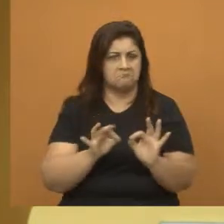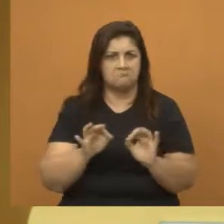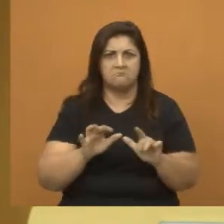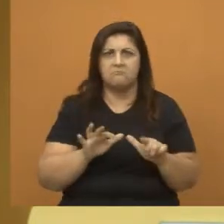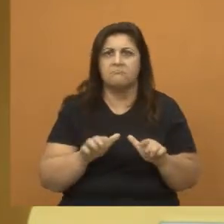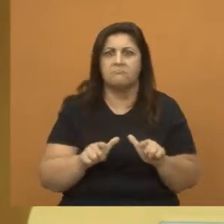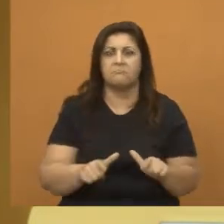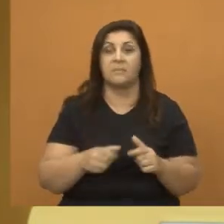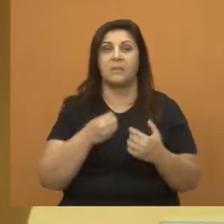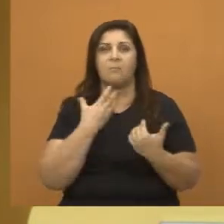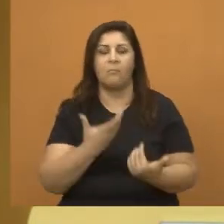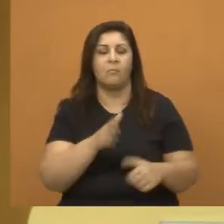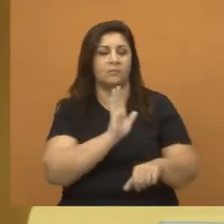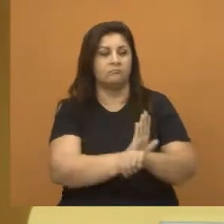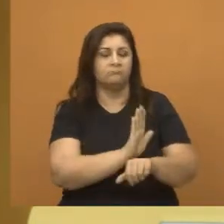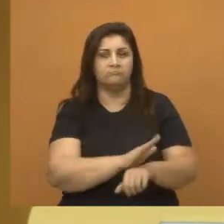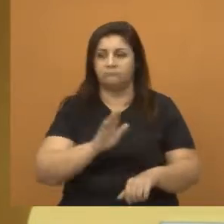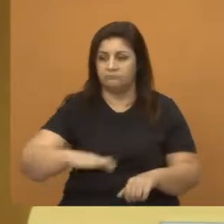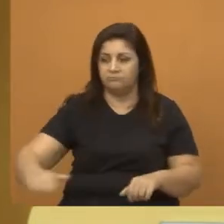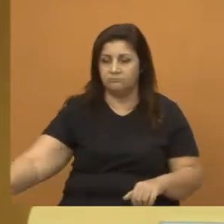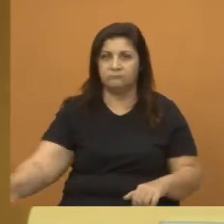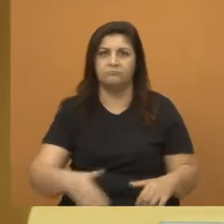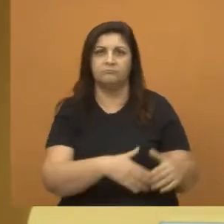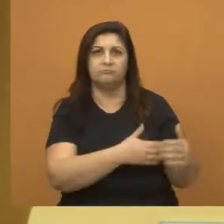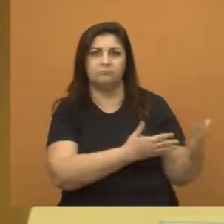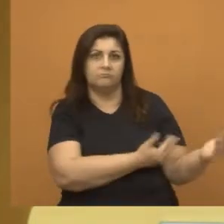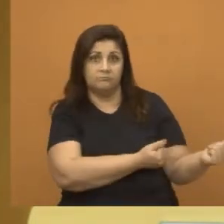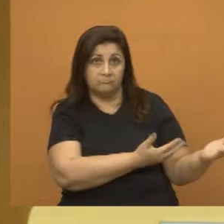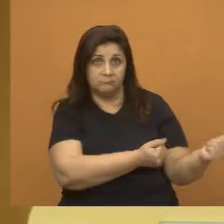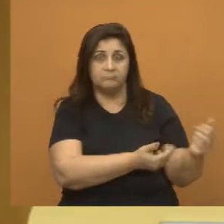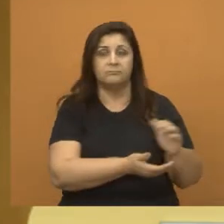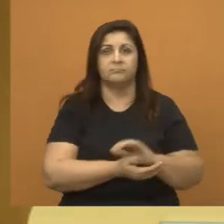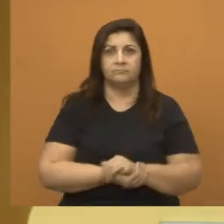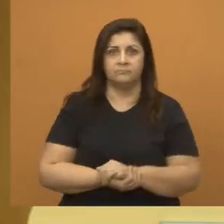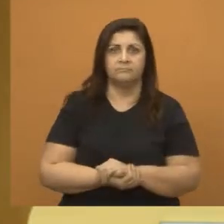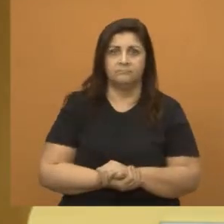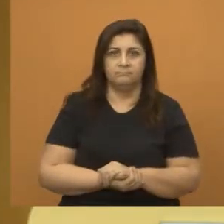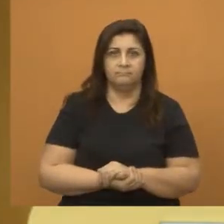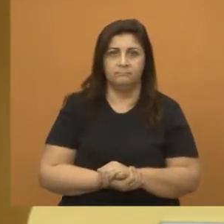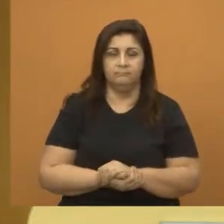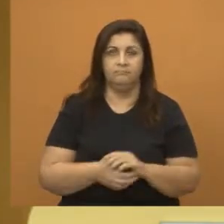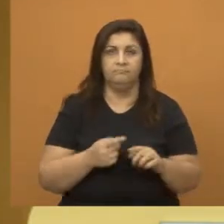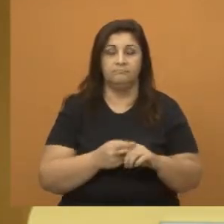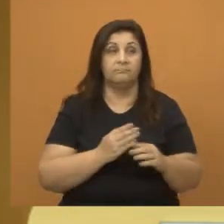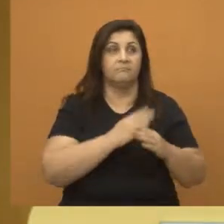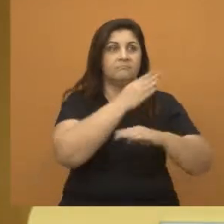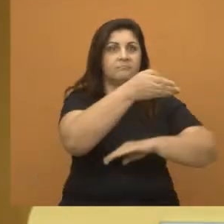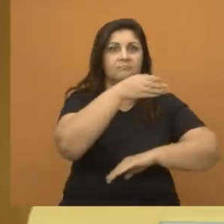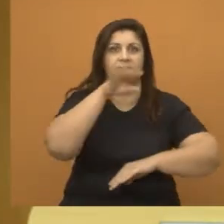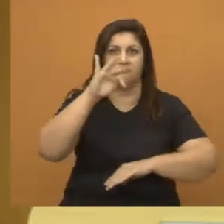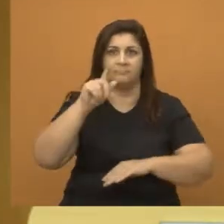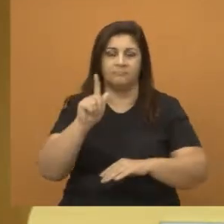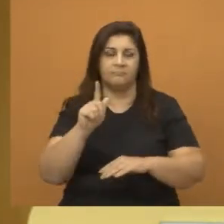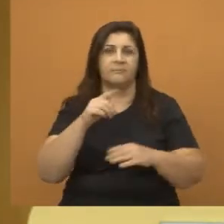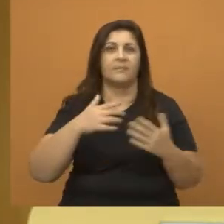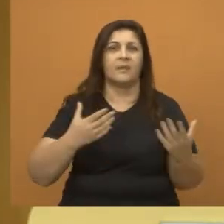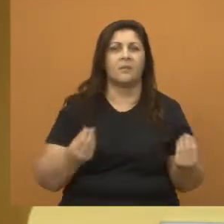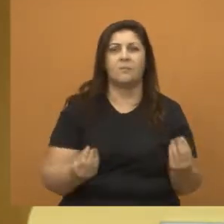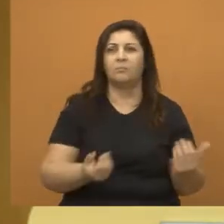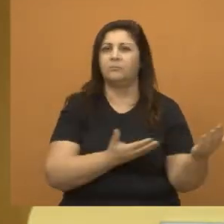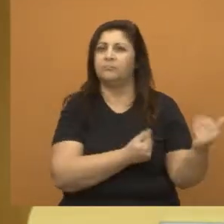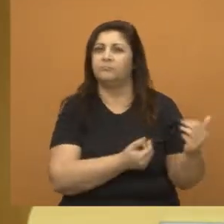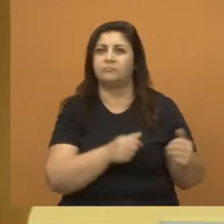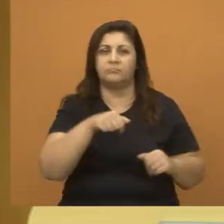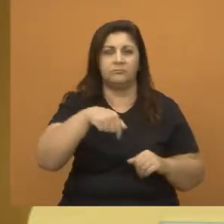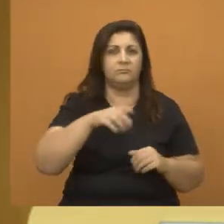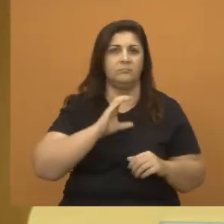crianças quanto os adolescentes né que passa ali no tiro de guerra a maioria dos jovens da